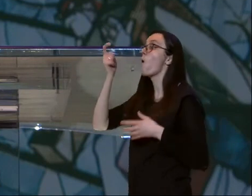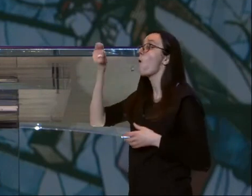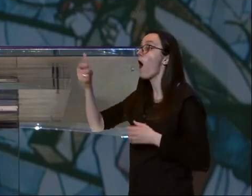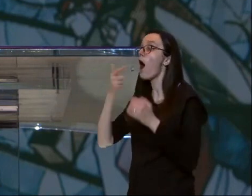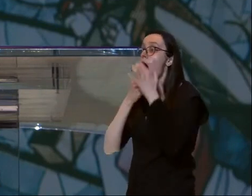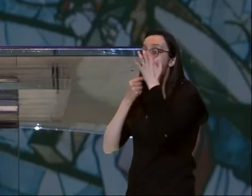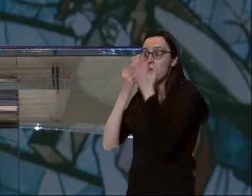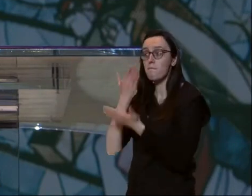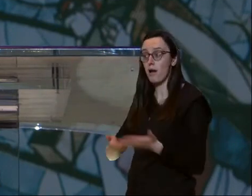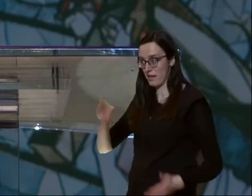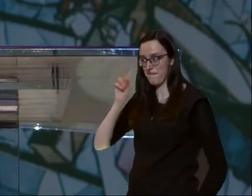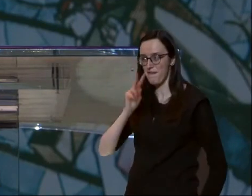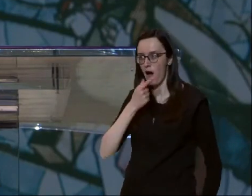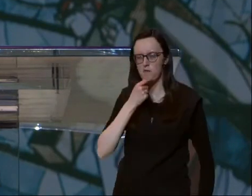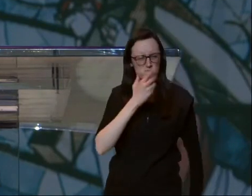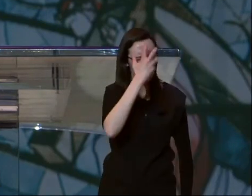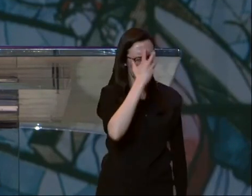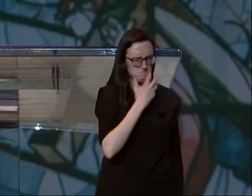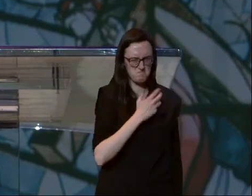a bênção, sabia?